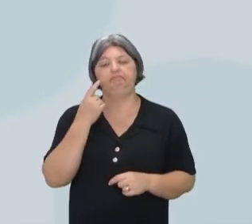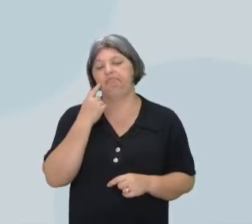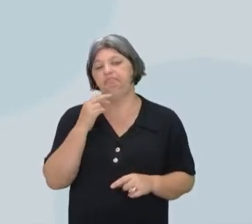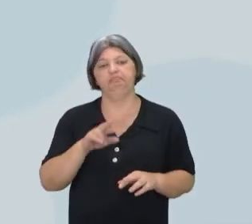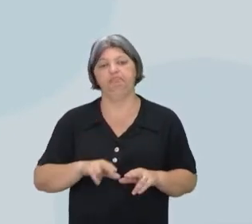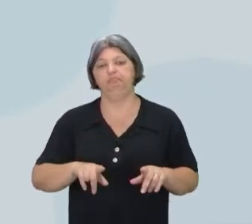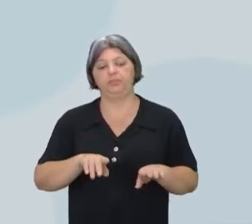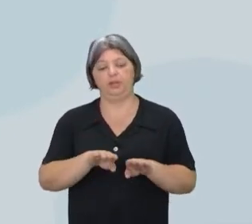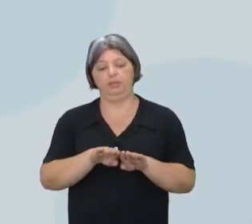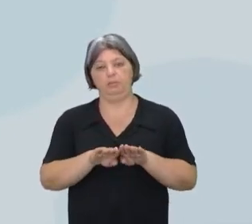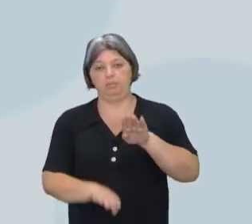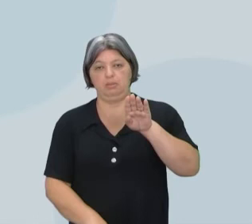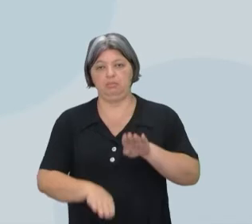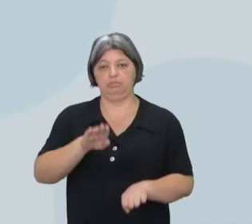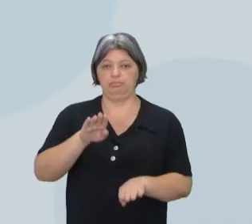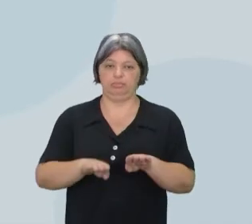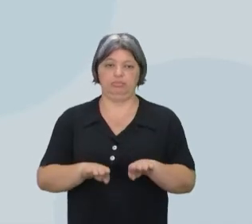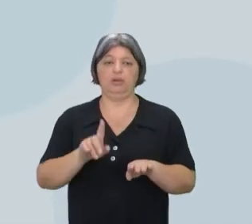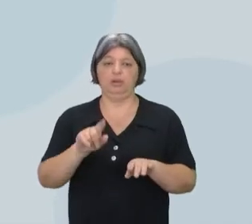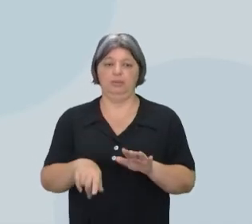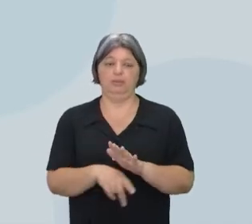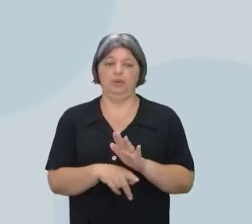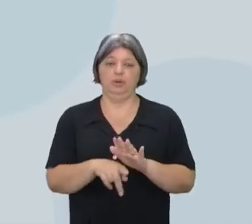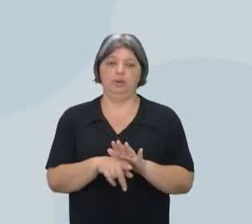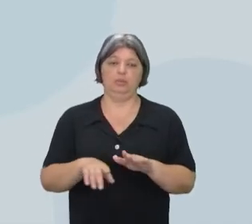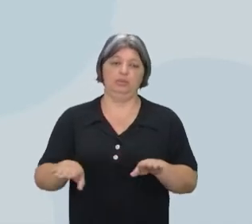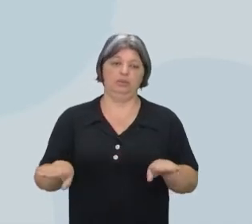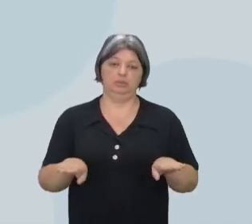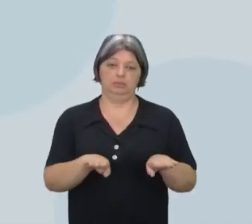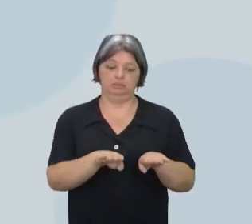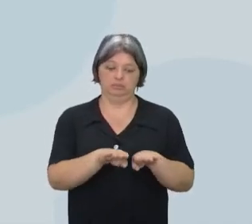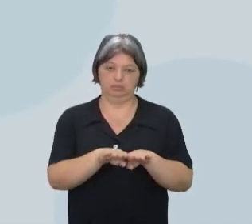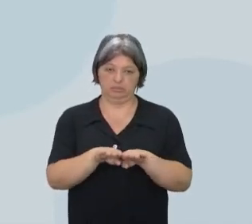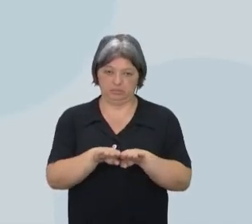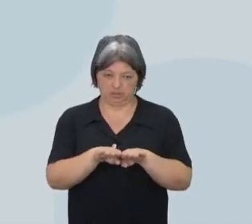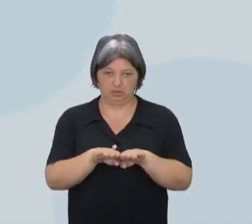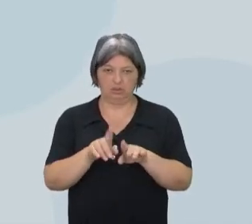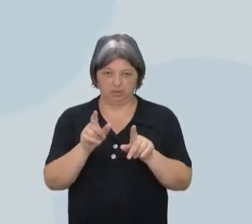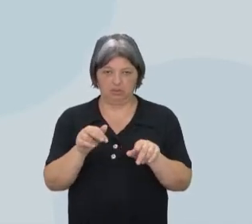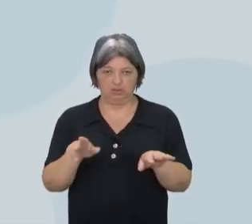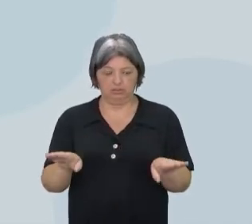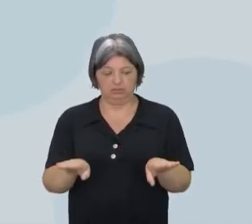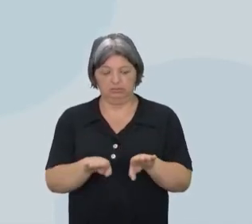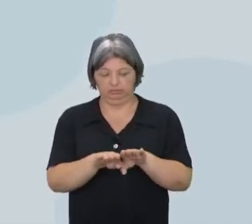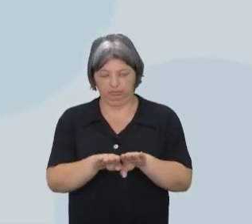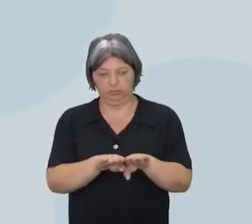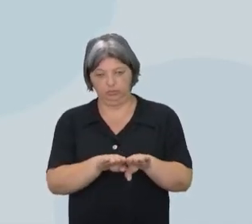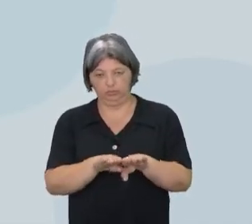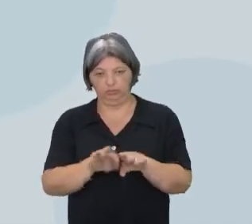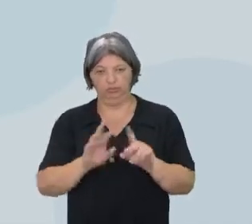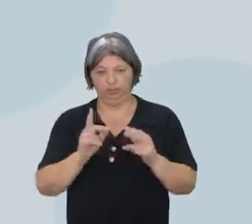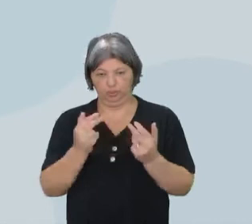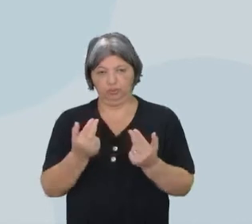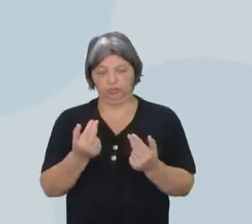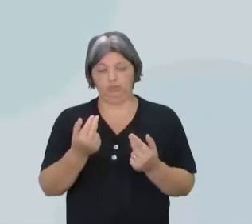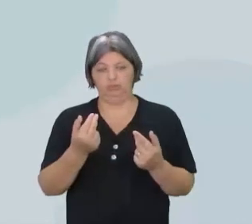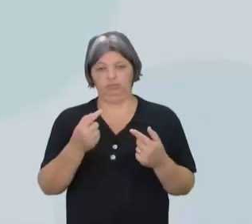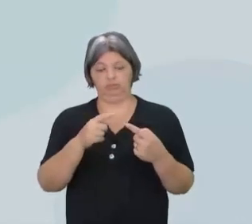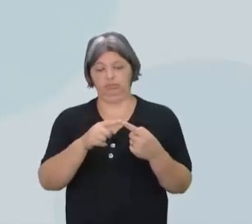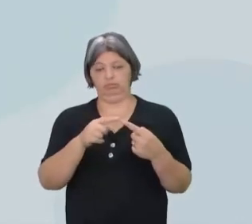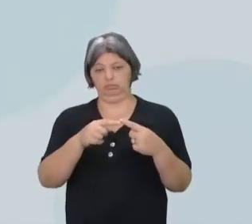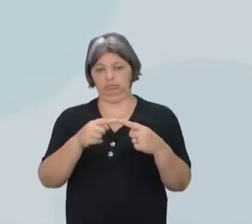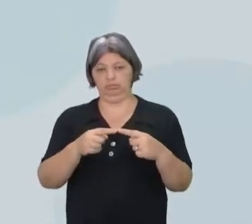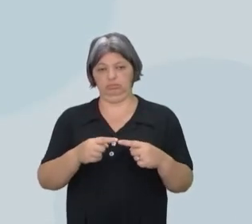Ou então a relação de igualdade, né? Quase que sintetizando todas essas outras definições que a gente viu.